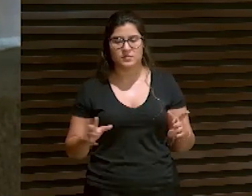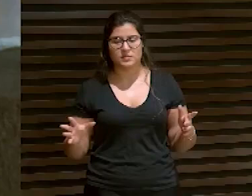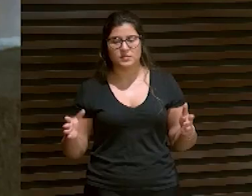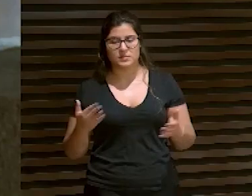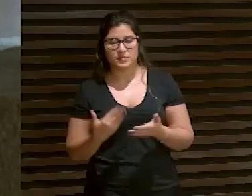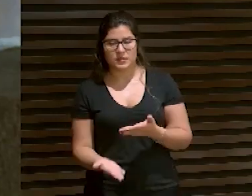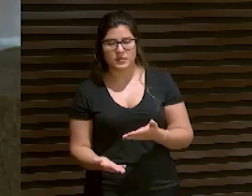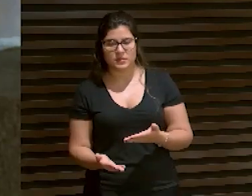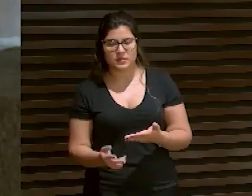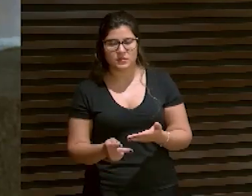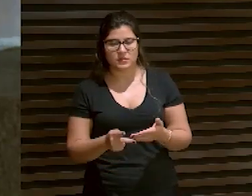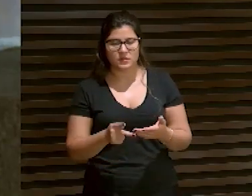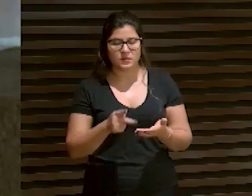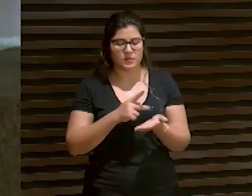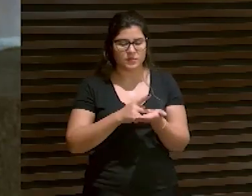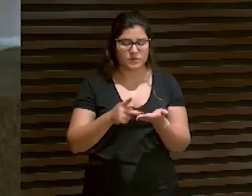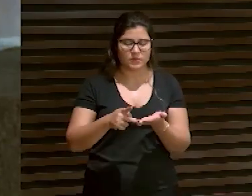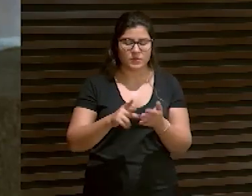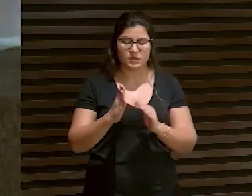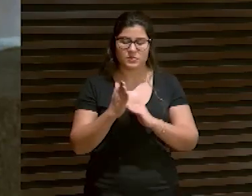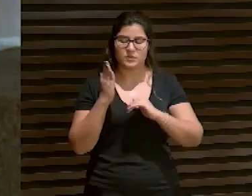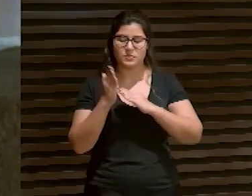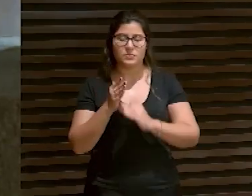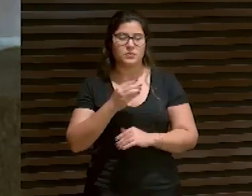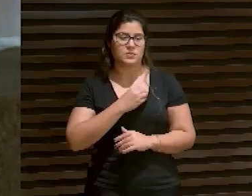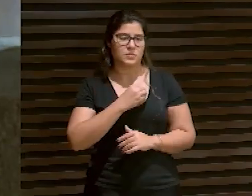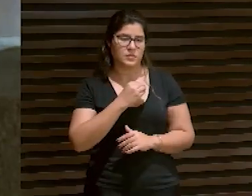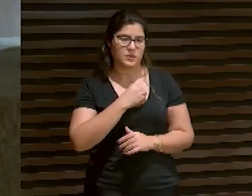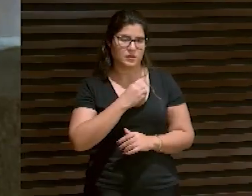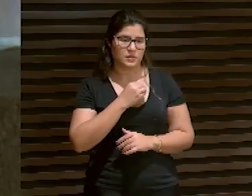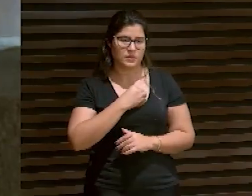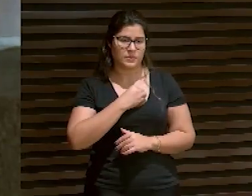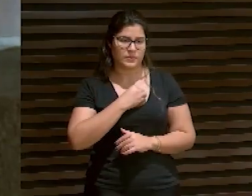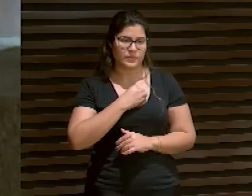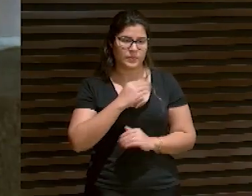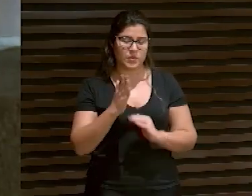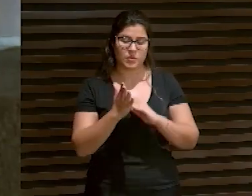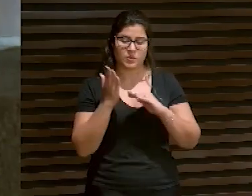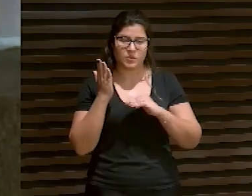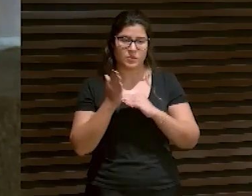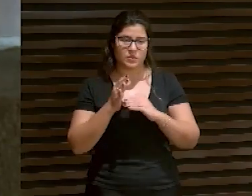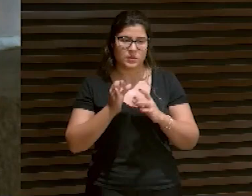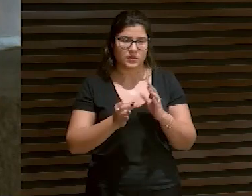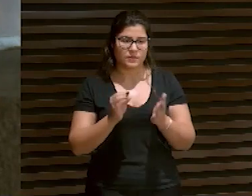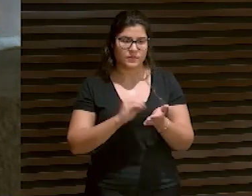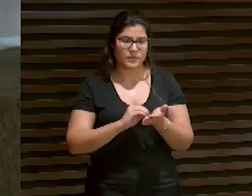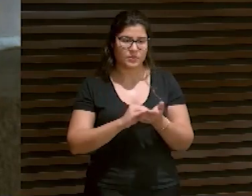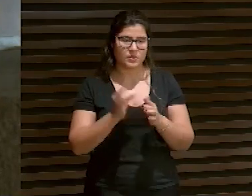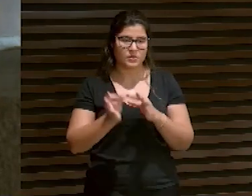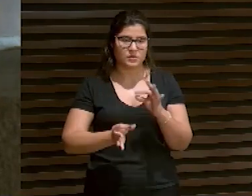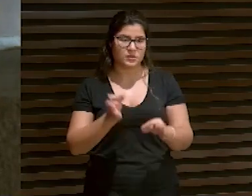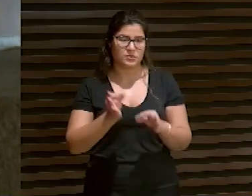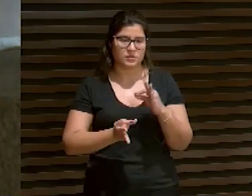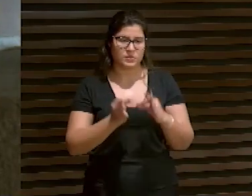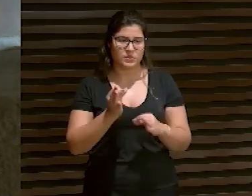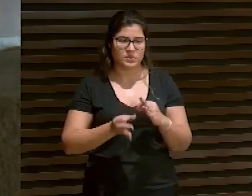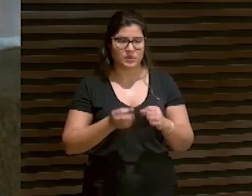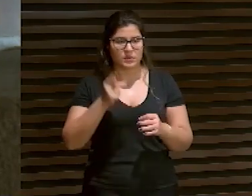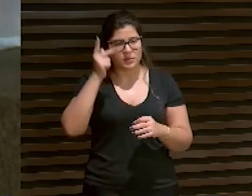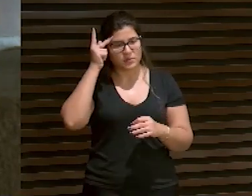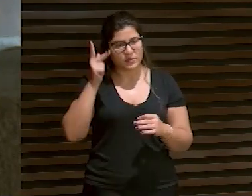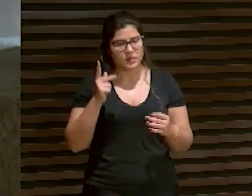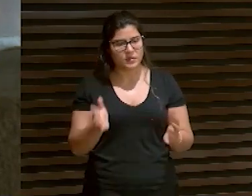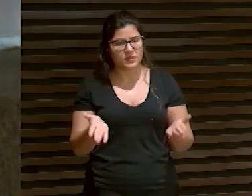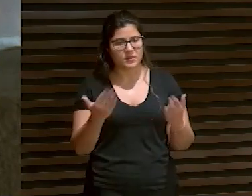purificar de todo o pecado, nos purificar de toda injustiça, para nos perdoar, para nos